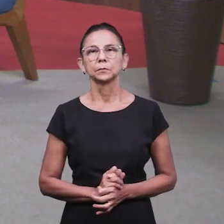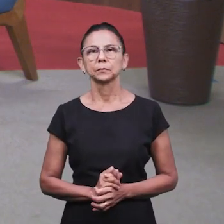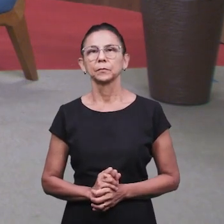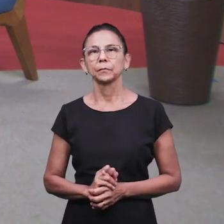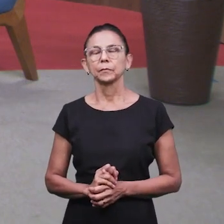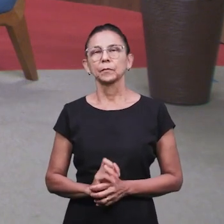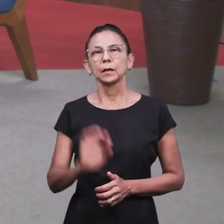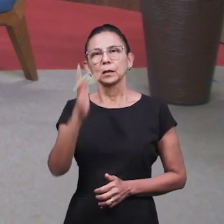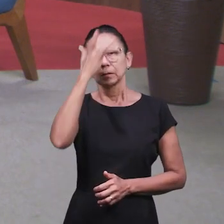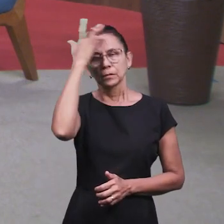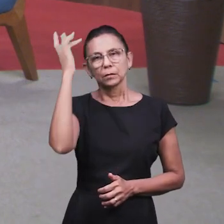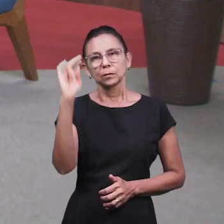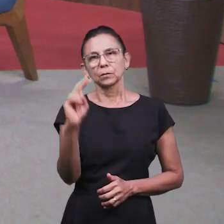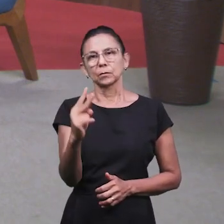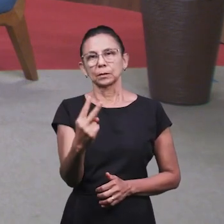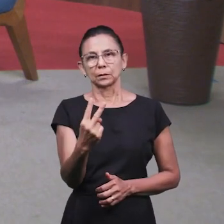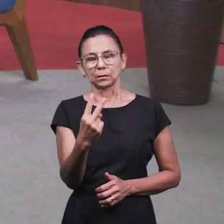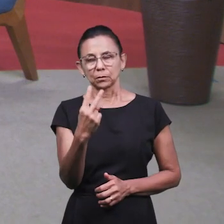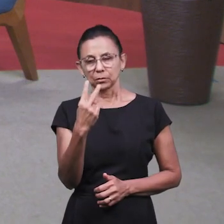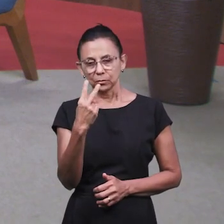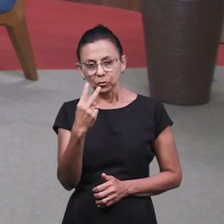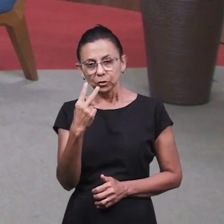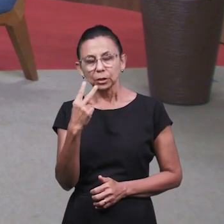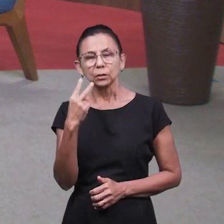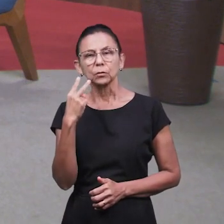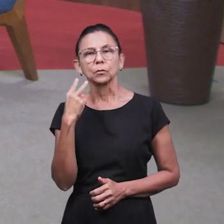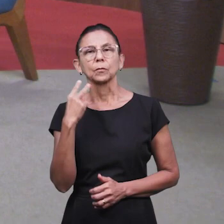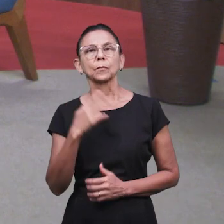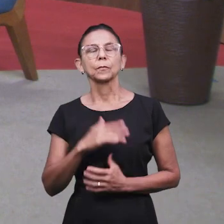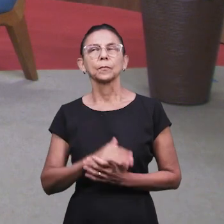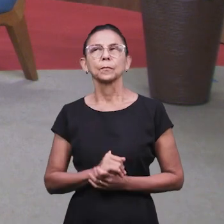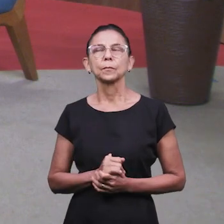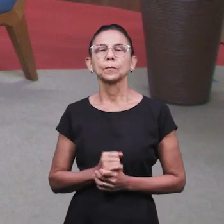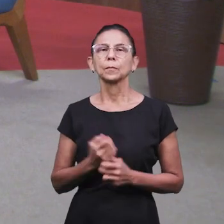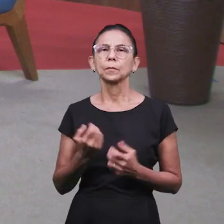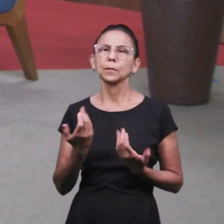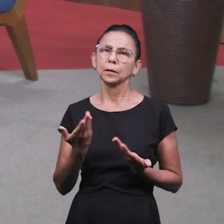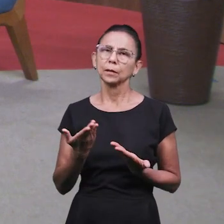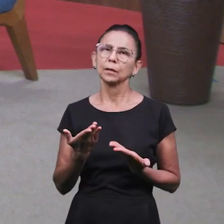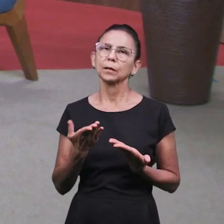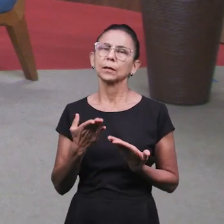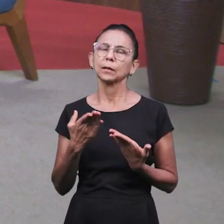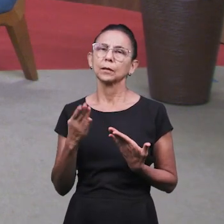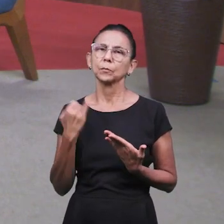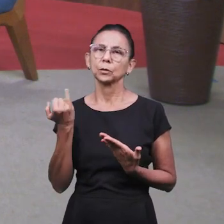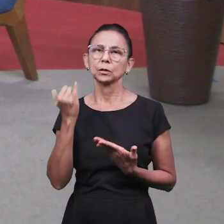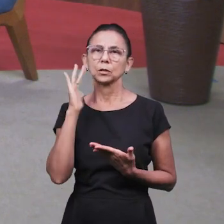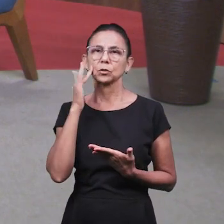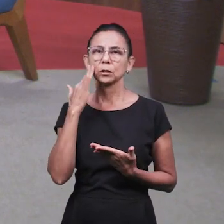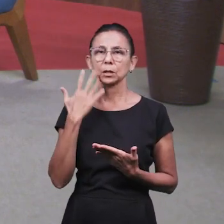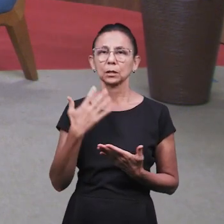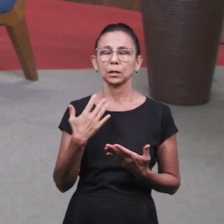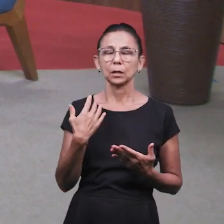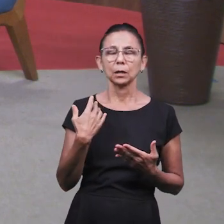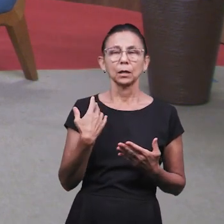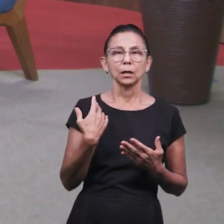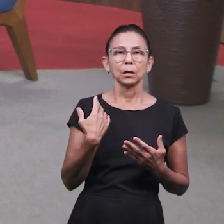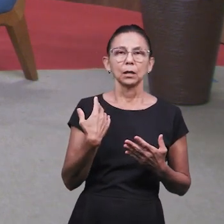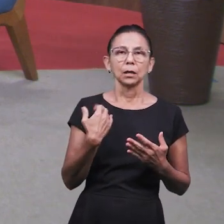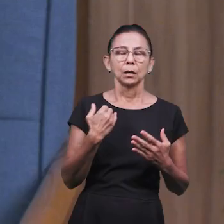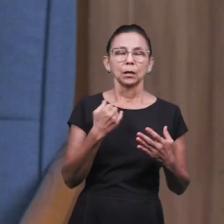e dos irmãos que estão nos assistindo entenderem aquilo que é a posição do noivo, aquilo que é a posição da